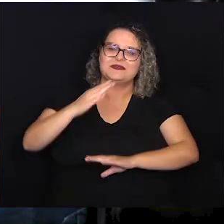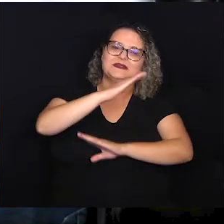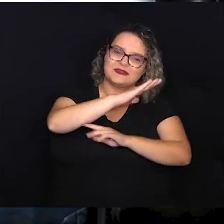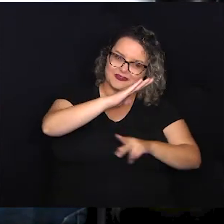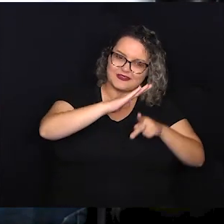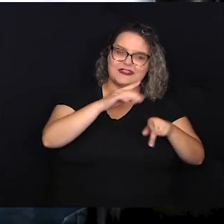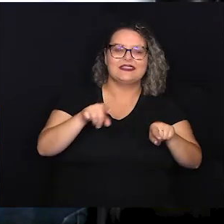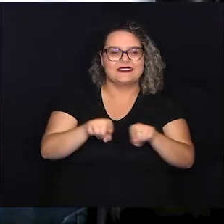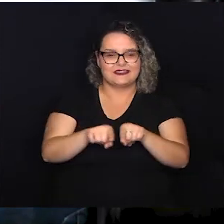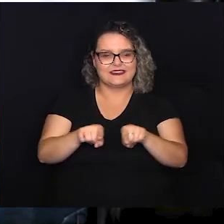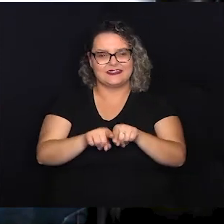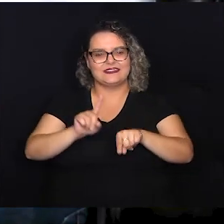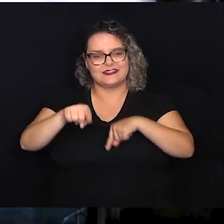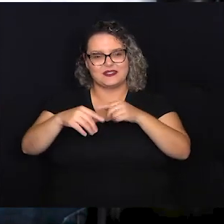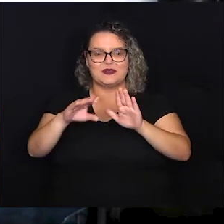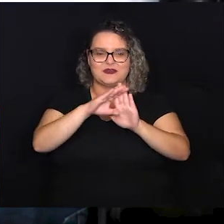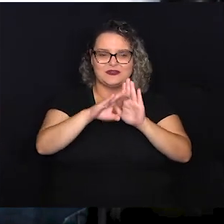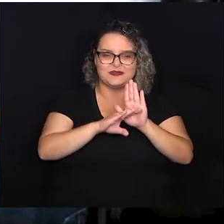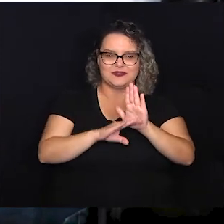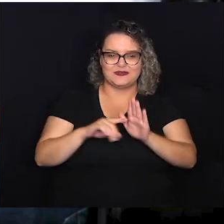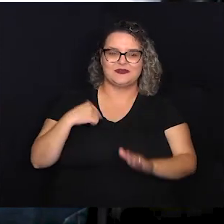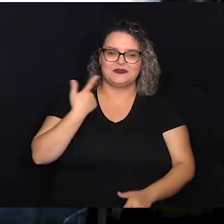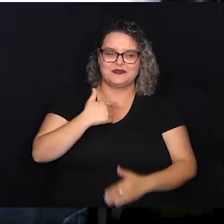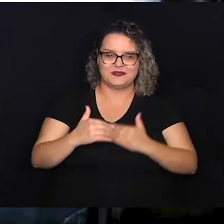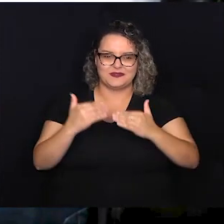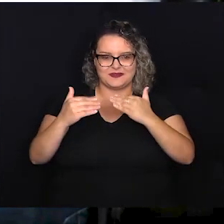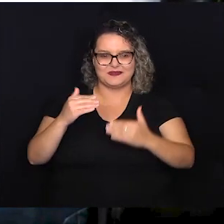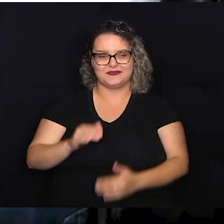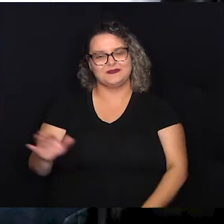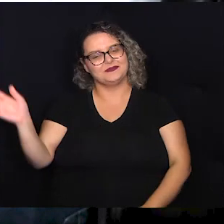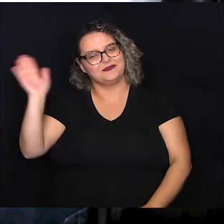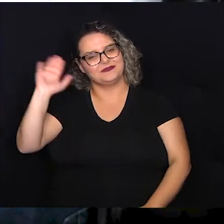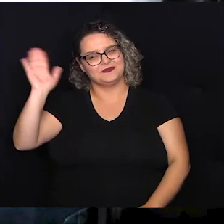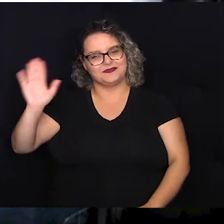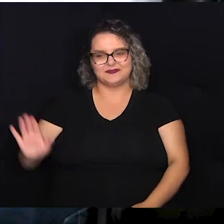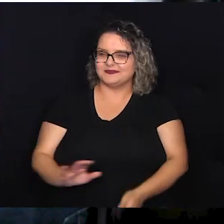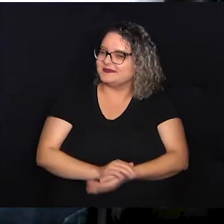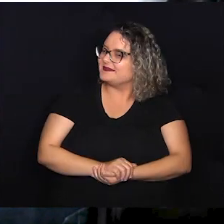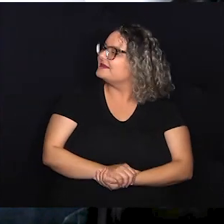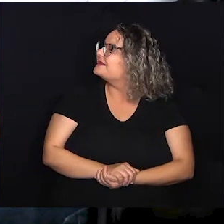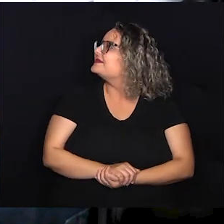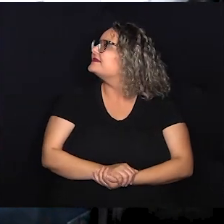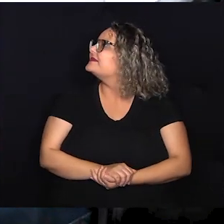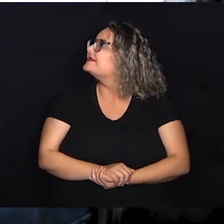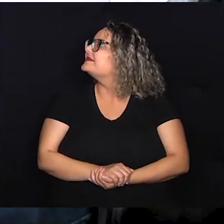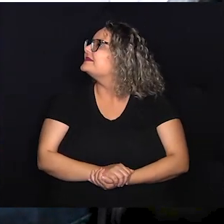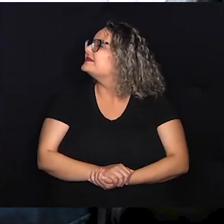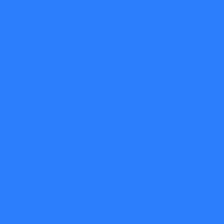outros na Casa do Povo e também outros programas que nós produzimos aqui. Até mais.